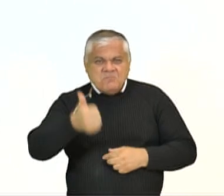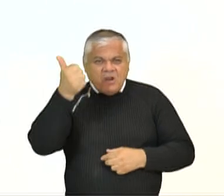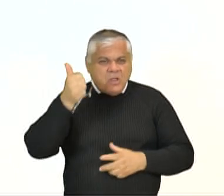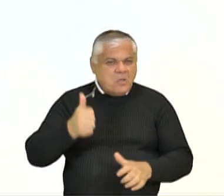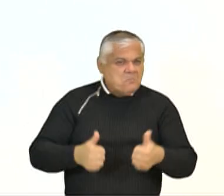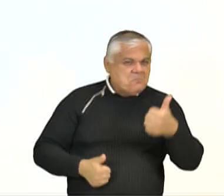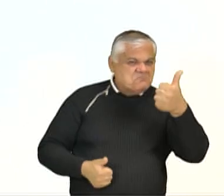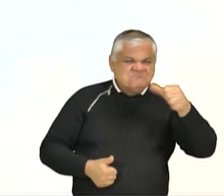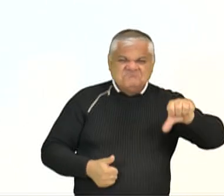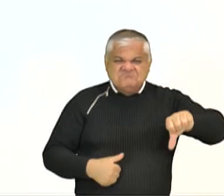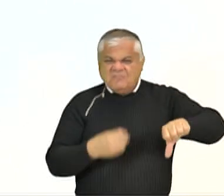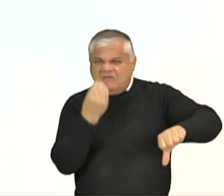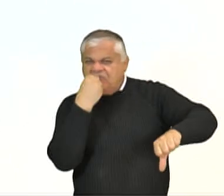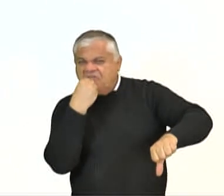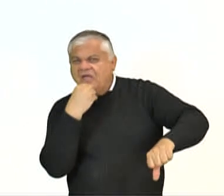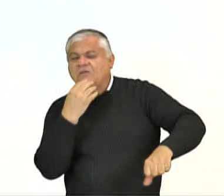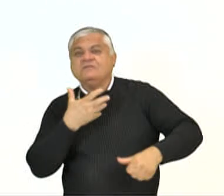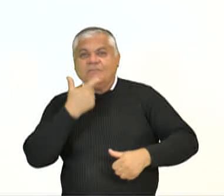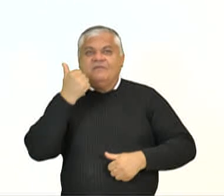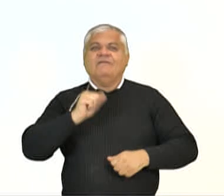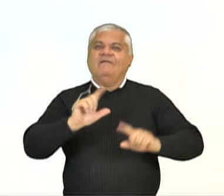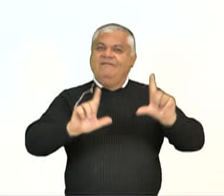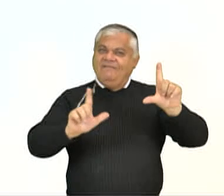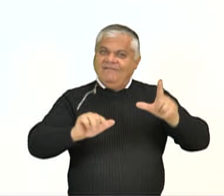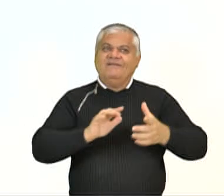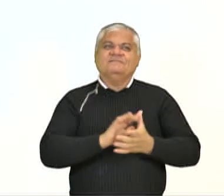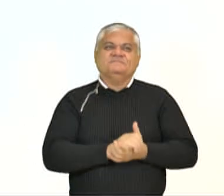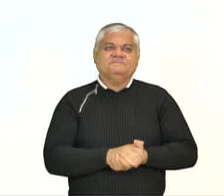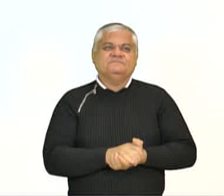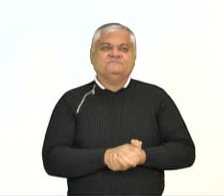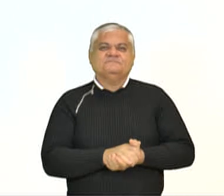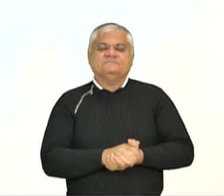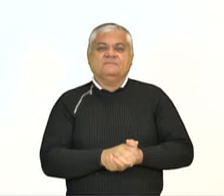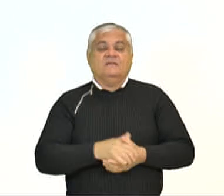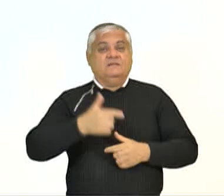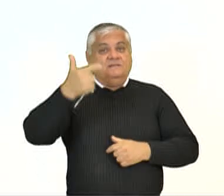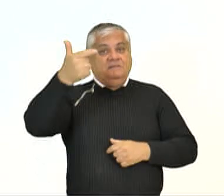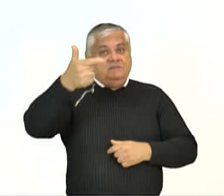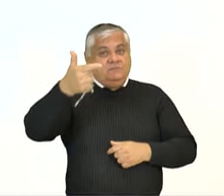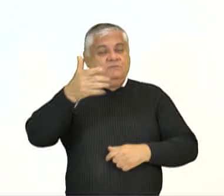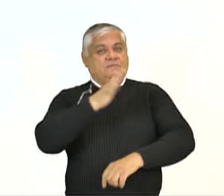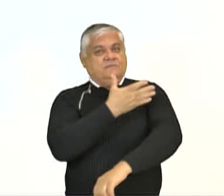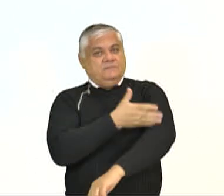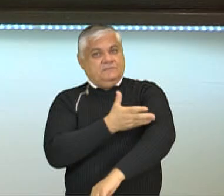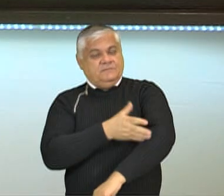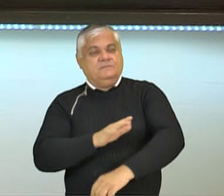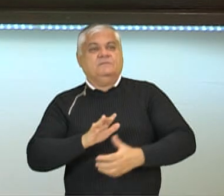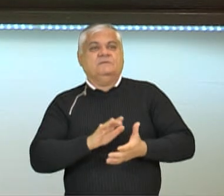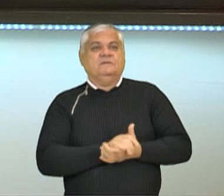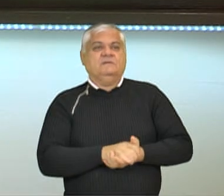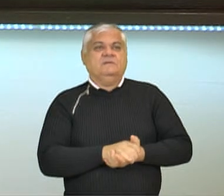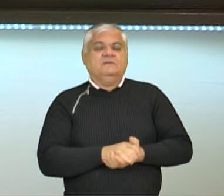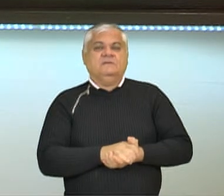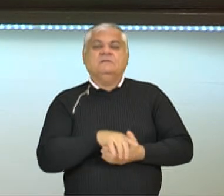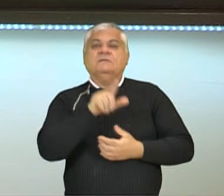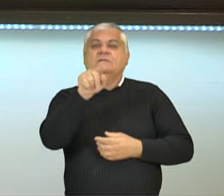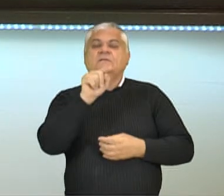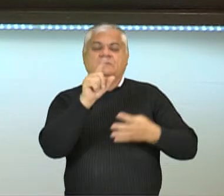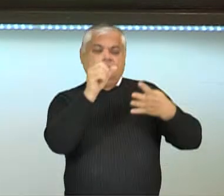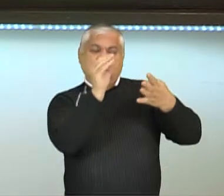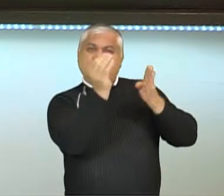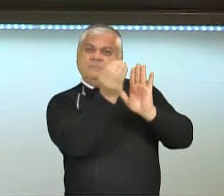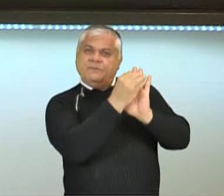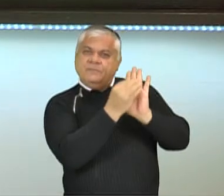para esse atleta realizar. E a gente chega no nosso segundo exercício. Cite exemplos